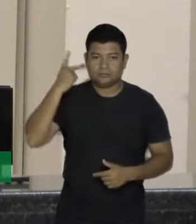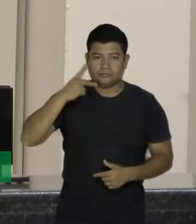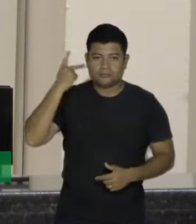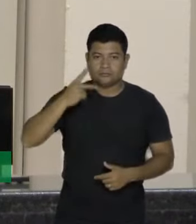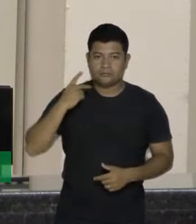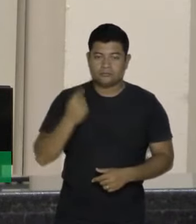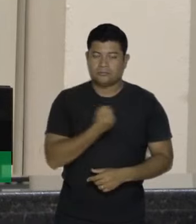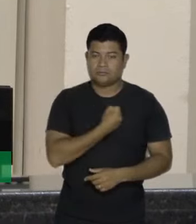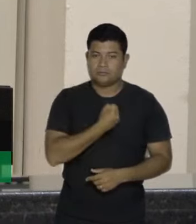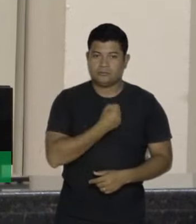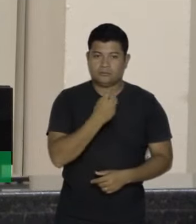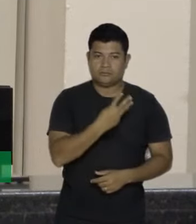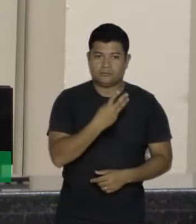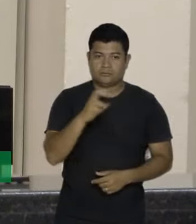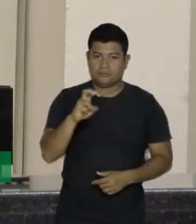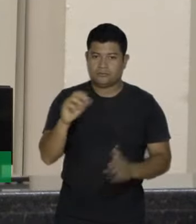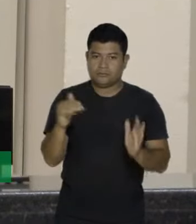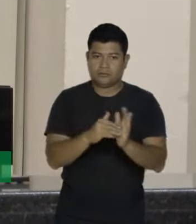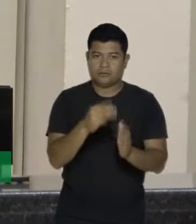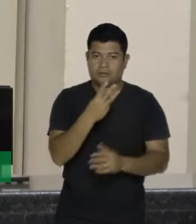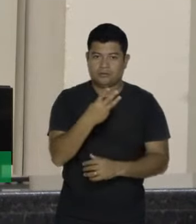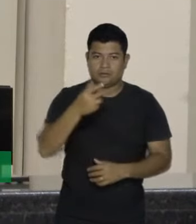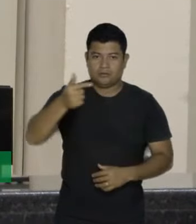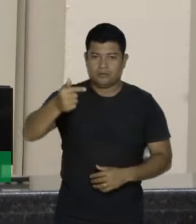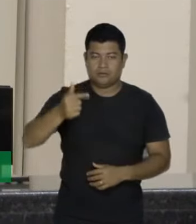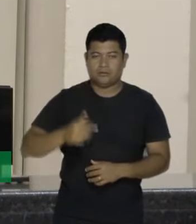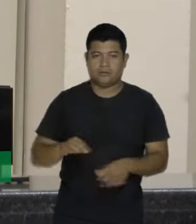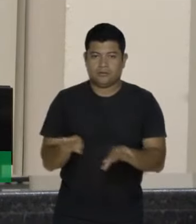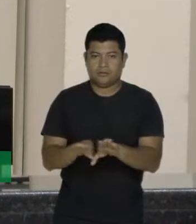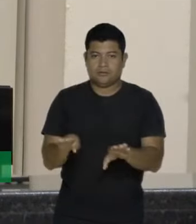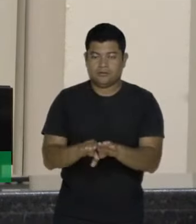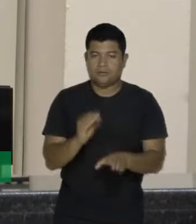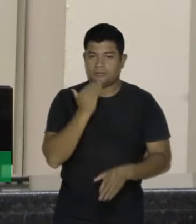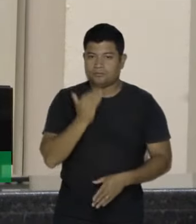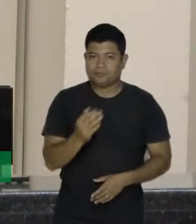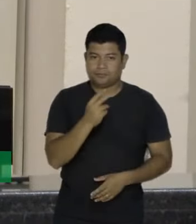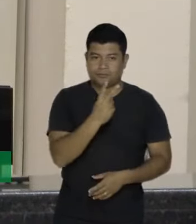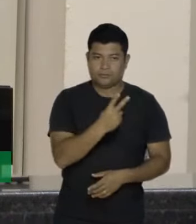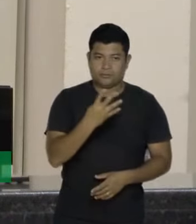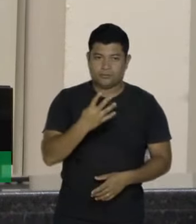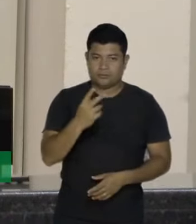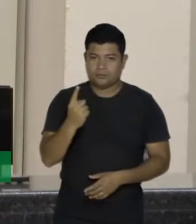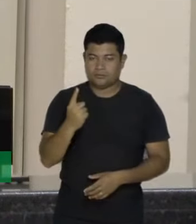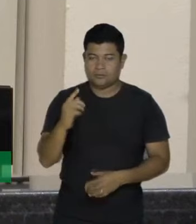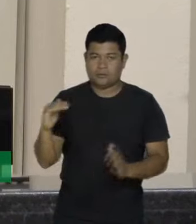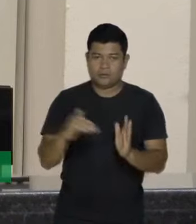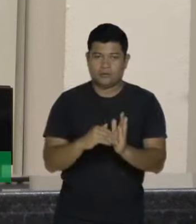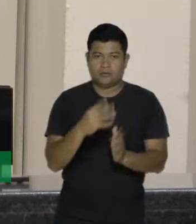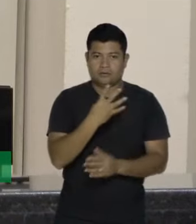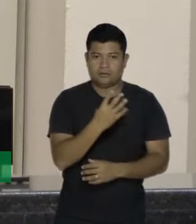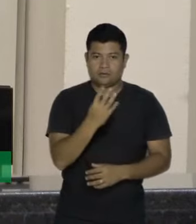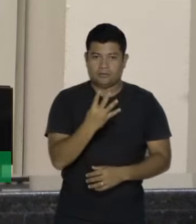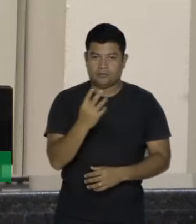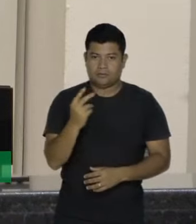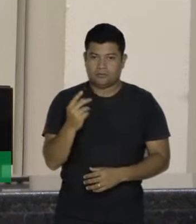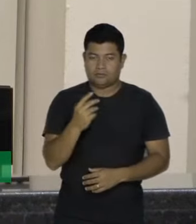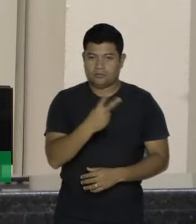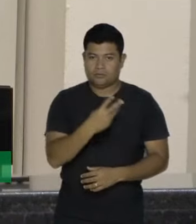número 35 a 37 e os requerimentos 241 a 246,